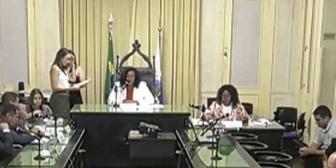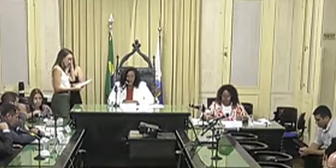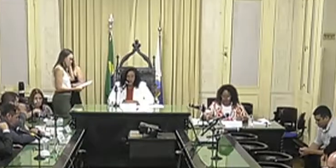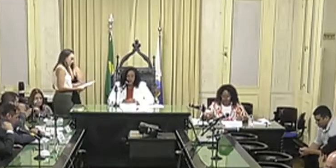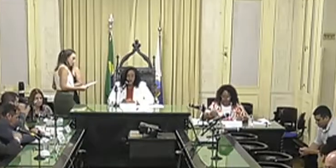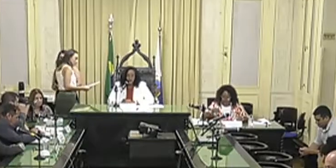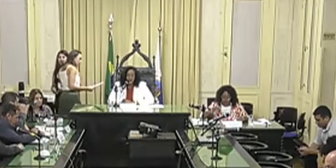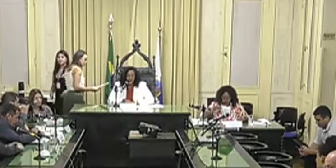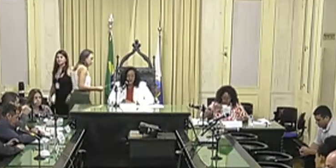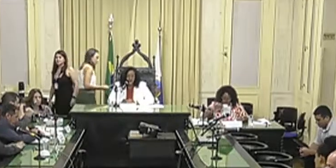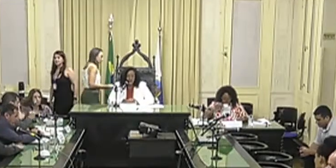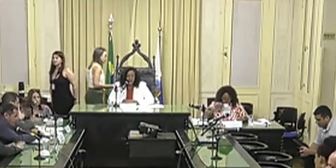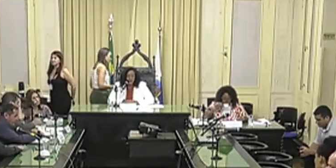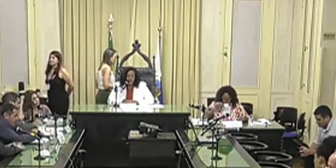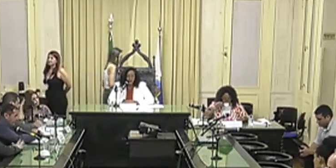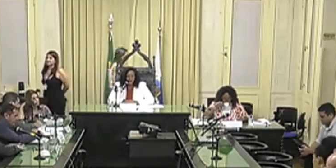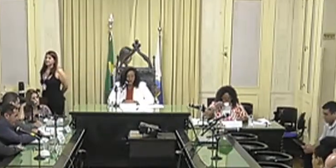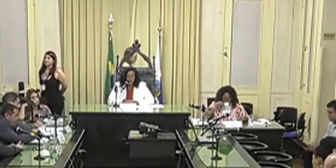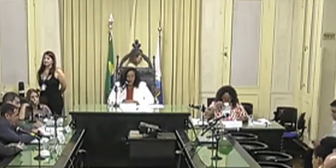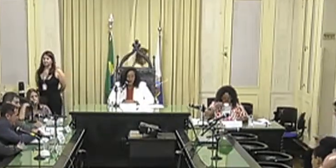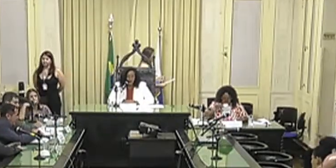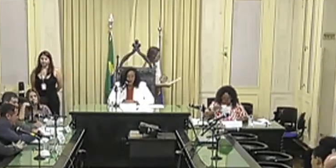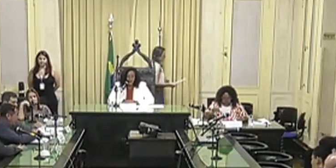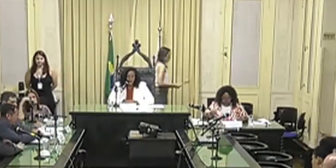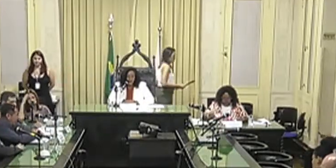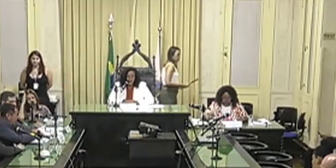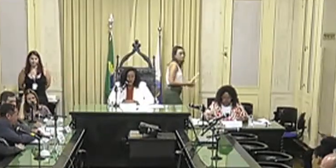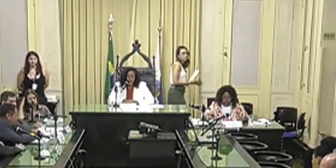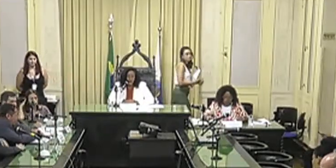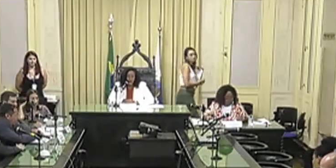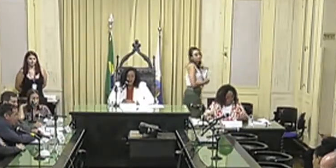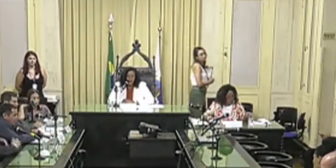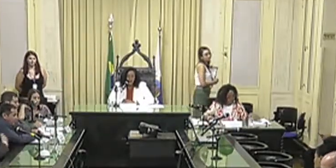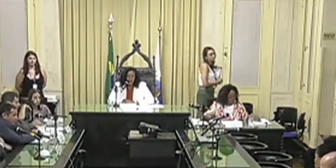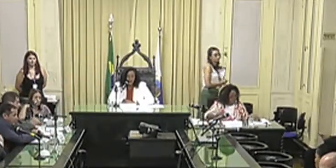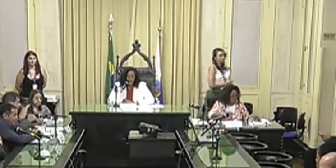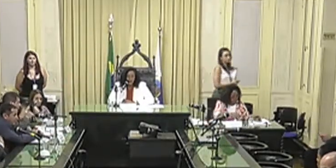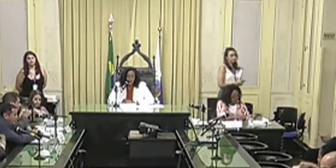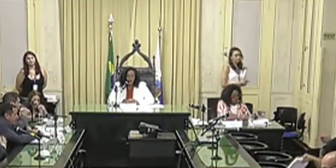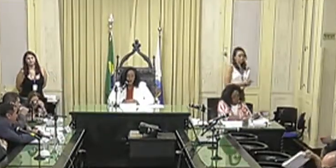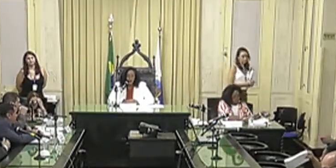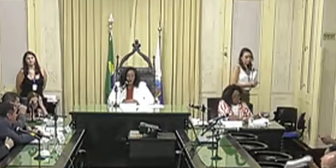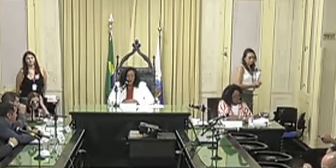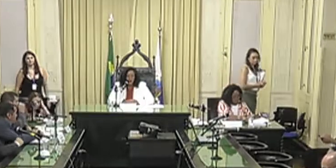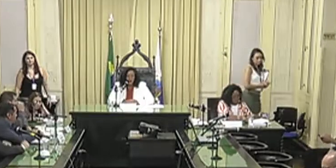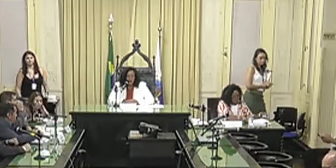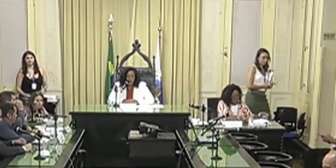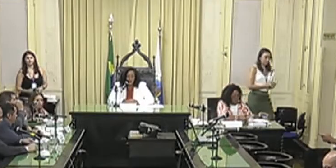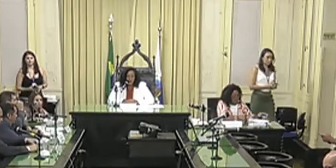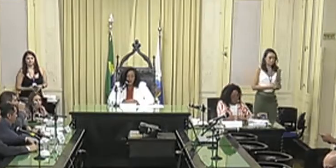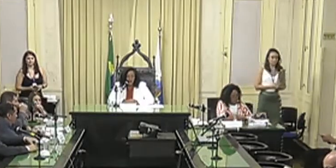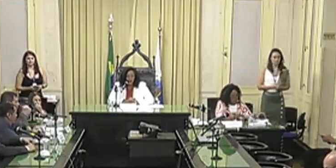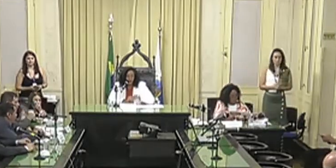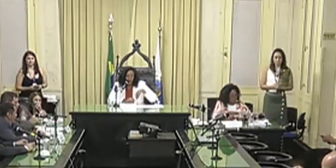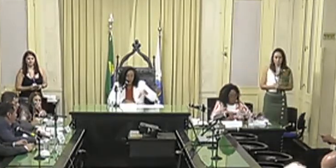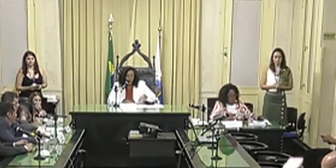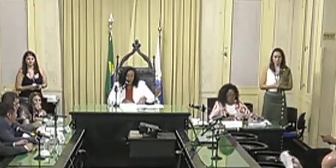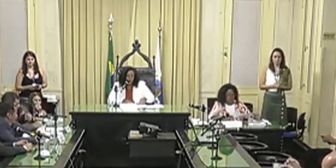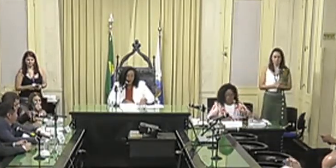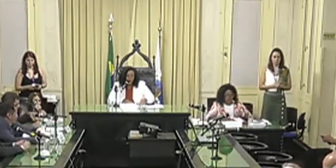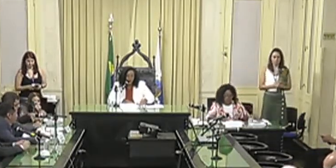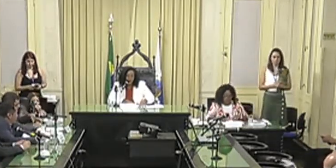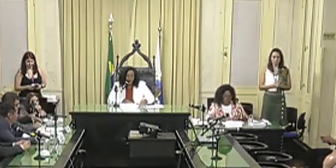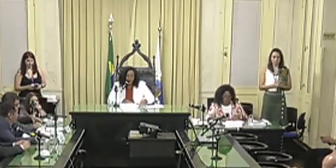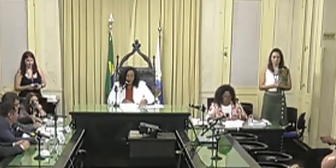de Inquérito, destinada a investigar os óbitos de nascituros e recém-nascidos que ocorreram no Hospital da Mulher de Cabo